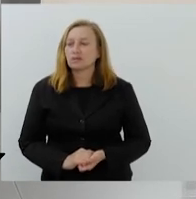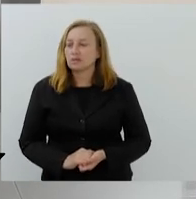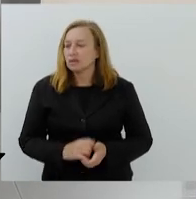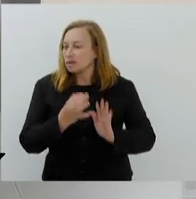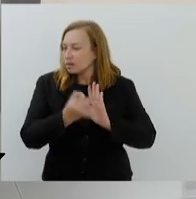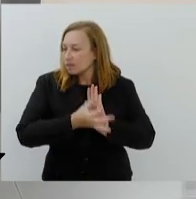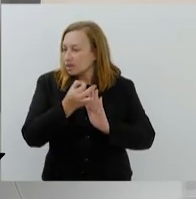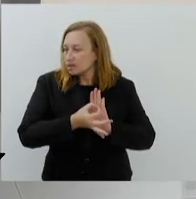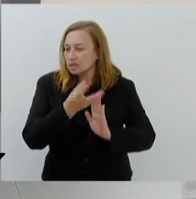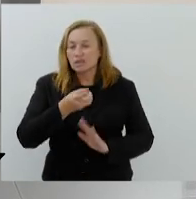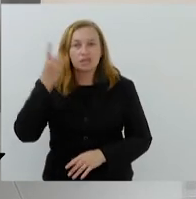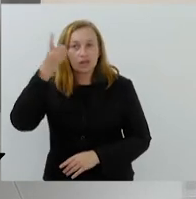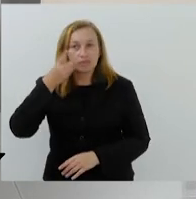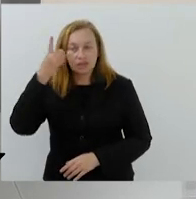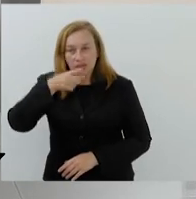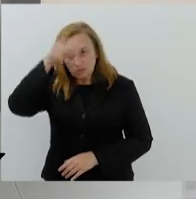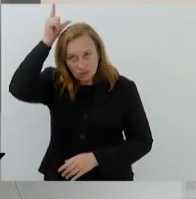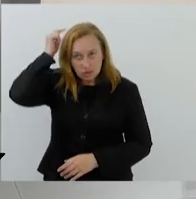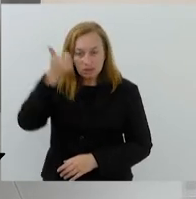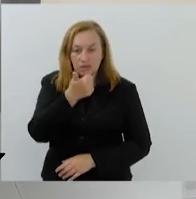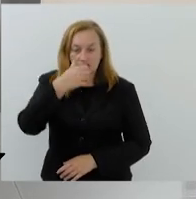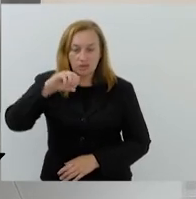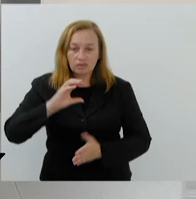Parecer, deputado Luiz Paulo, do item 19 da pauta.